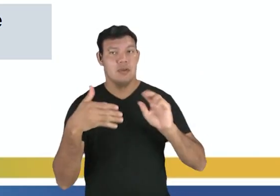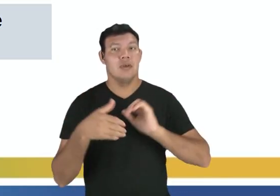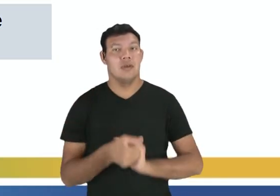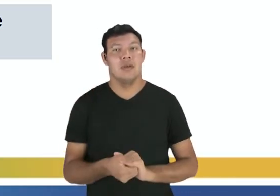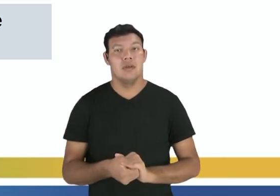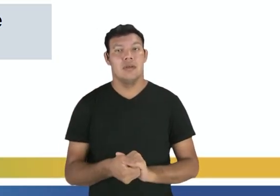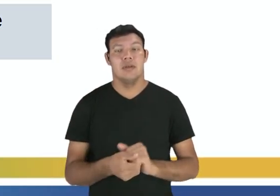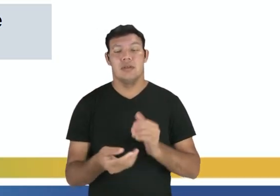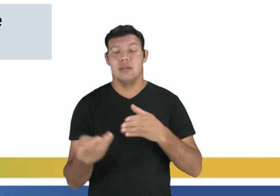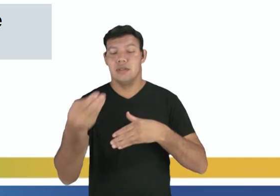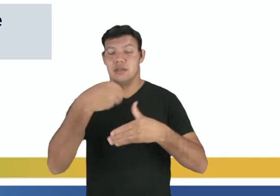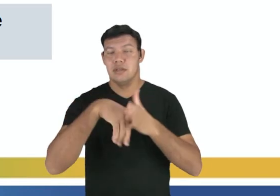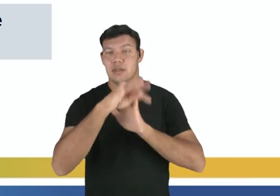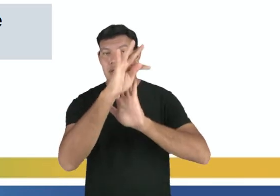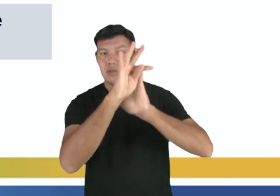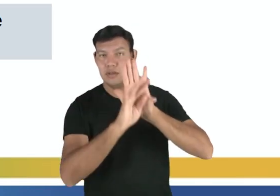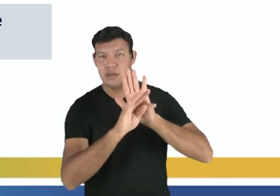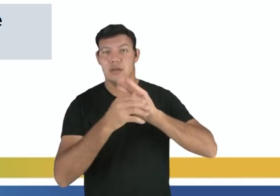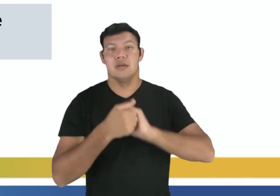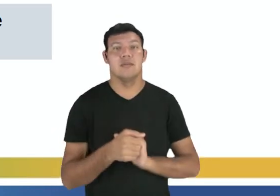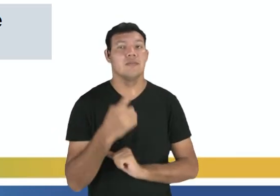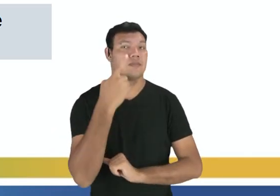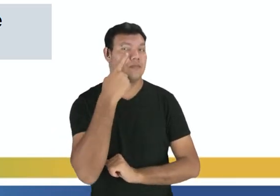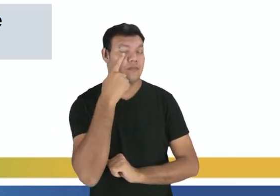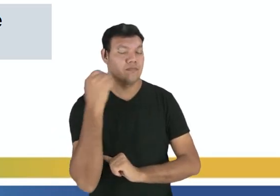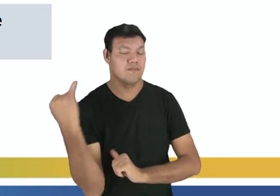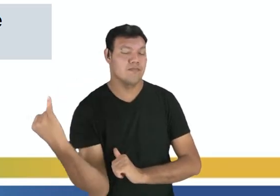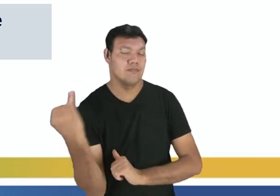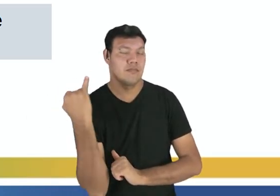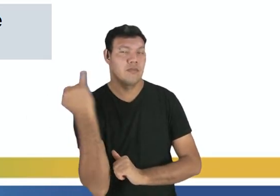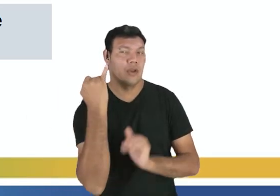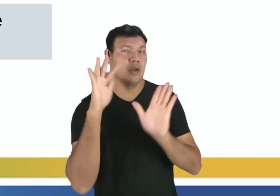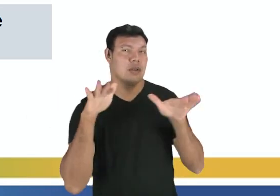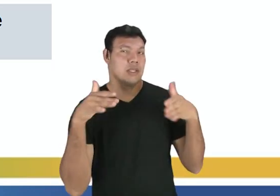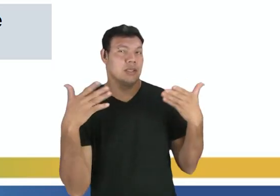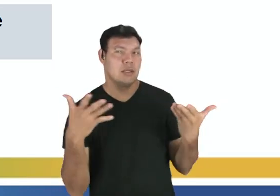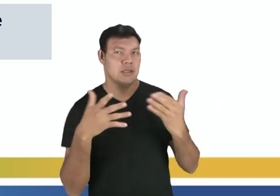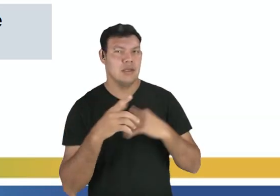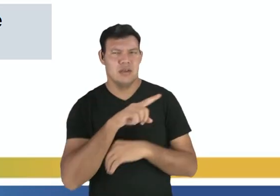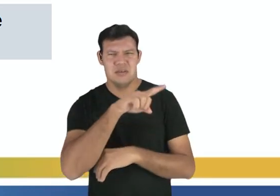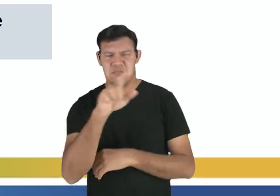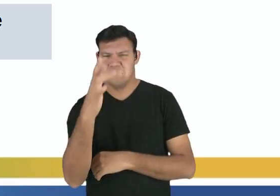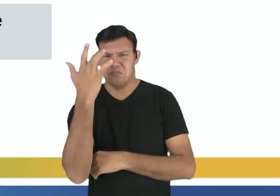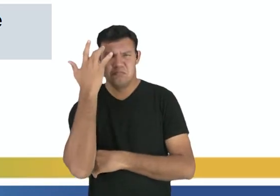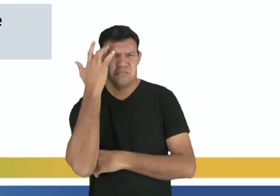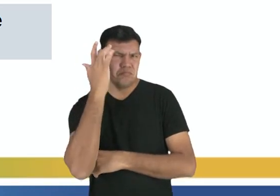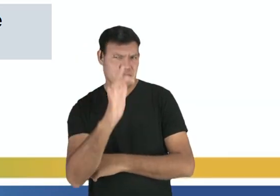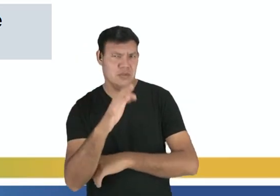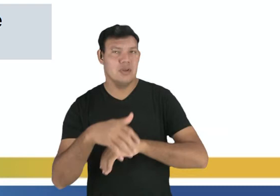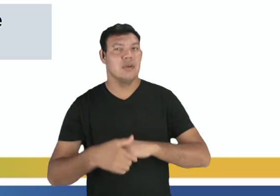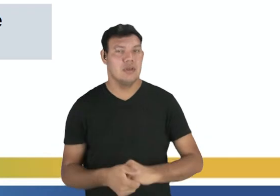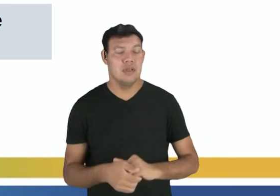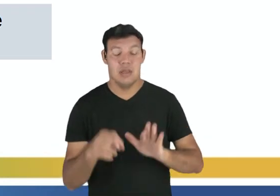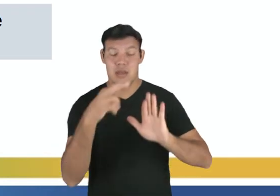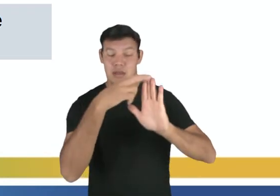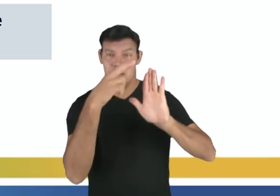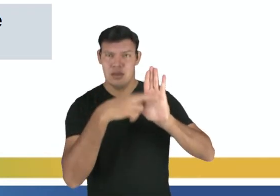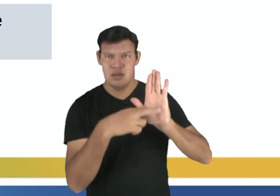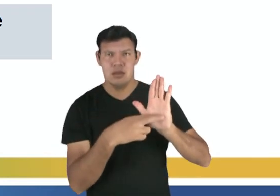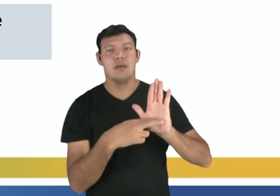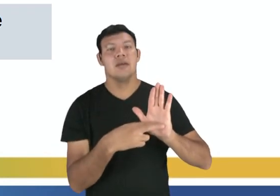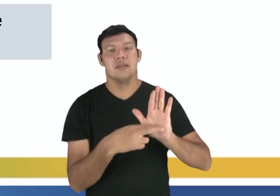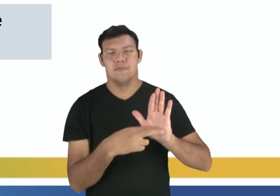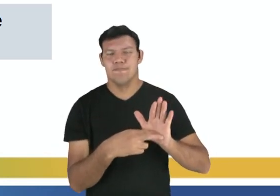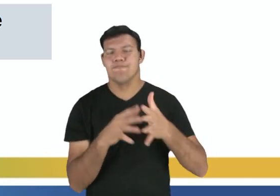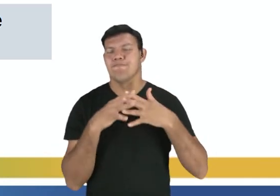no texto. Olhem só como é importante, gente. Se você não souber dessa regra, você vai